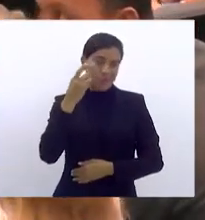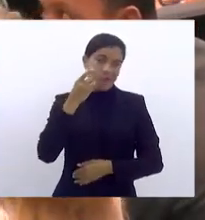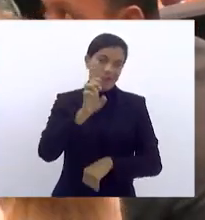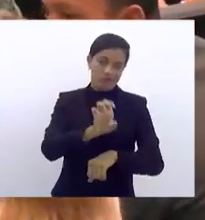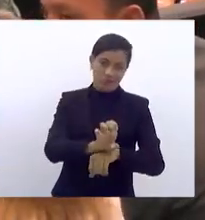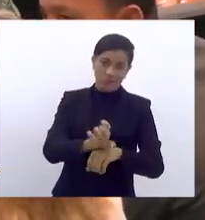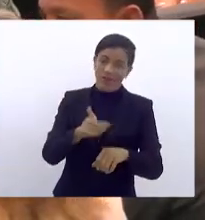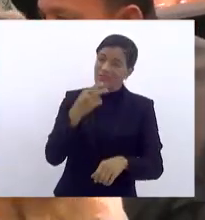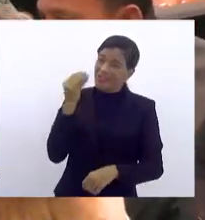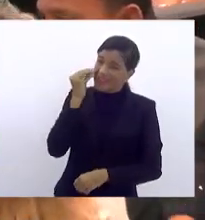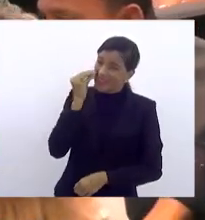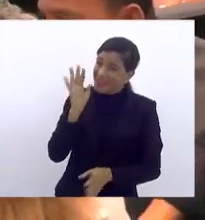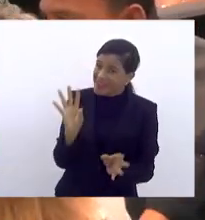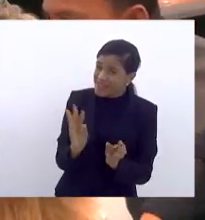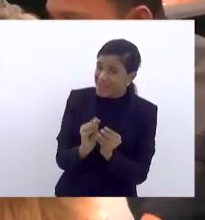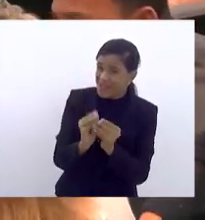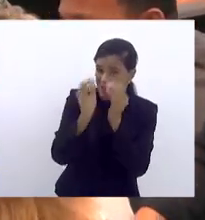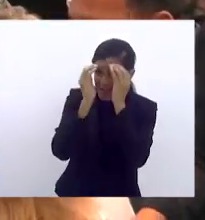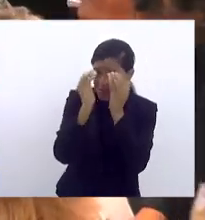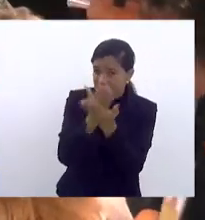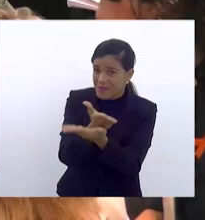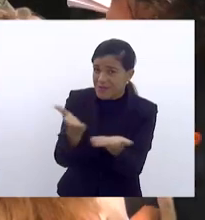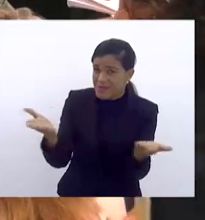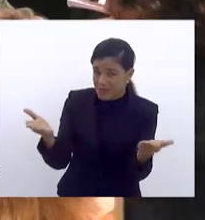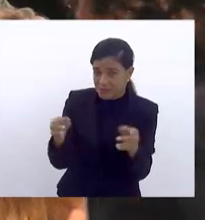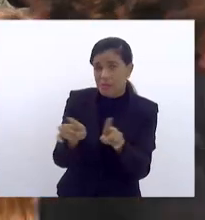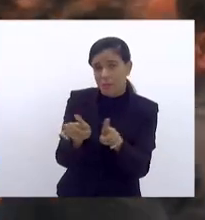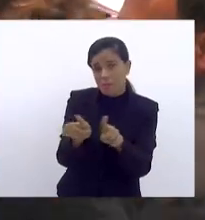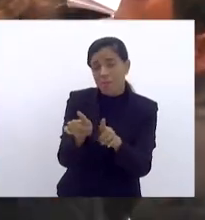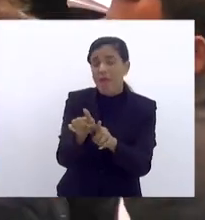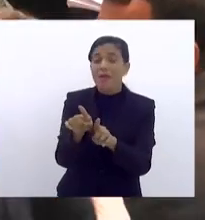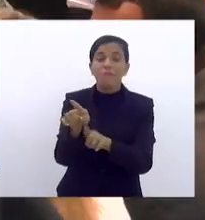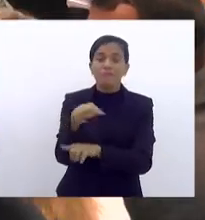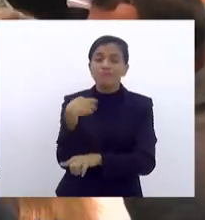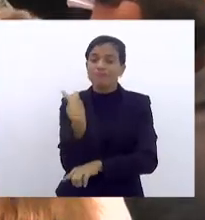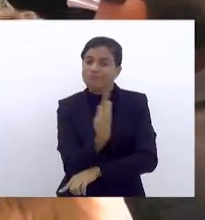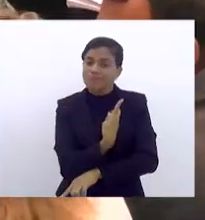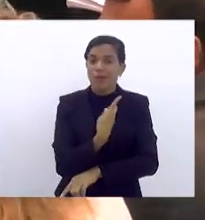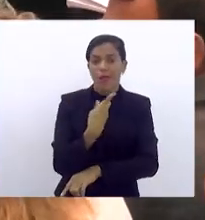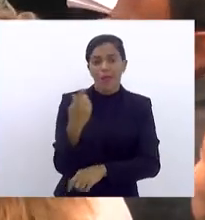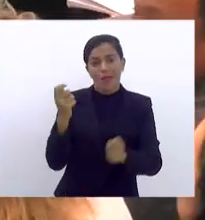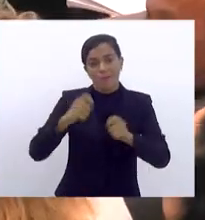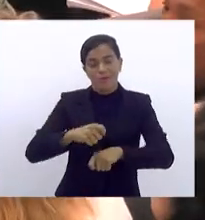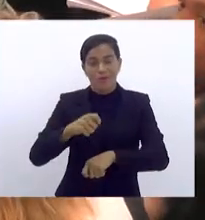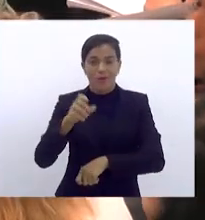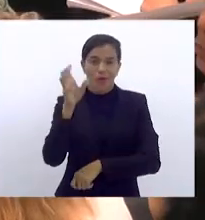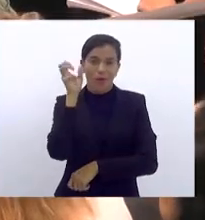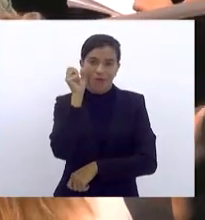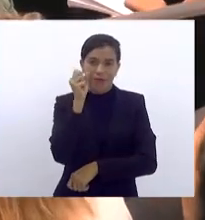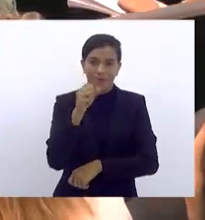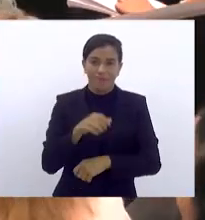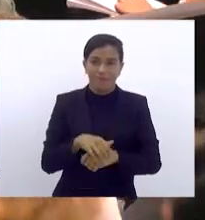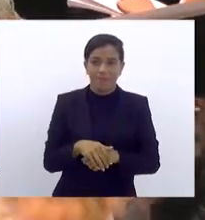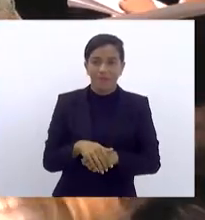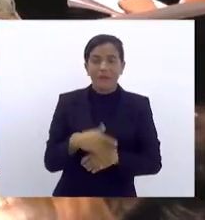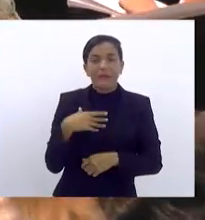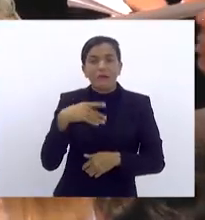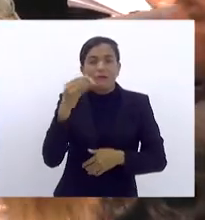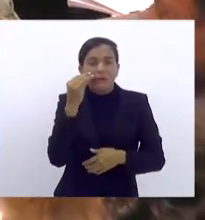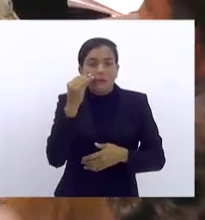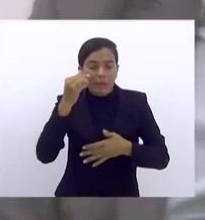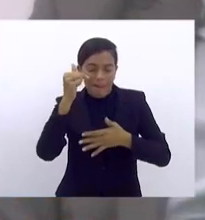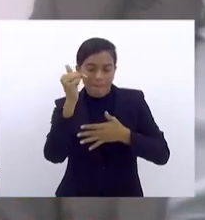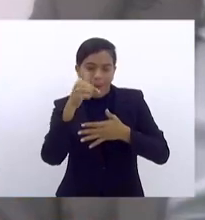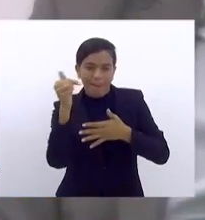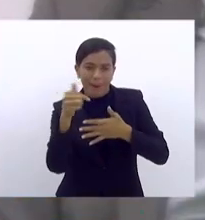tentar ser breve em respeito a todos vocês para poder ouvi-los porque esse é o objetivo principal da audiência pública então vou tentar pontuar rapidamente